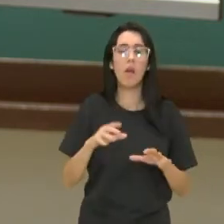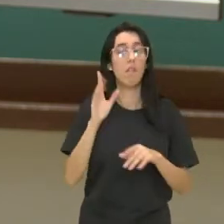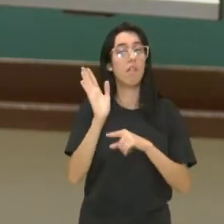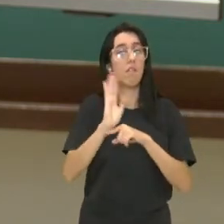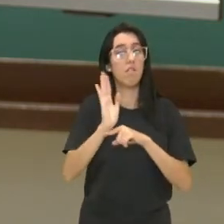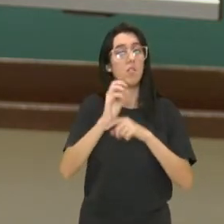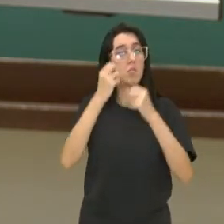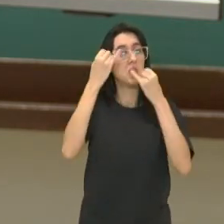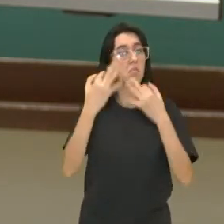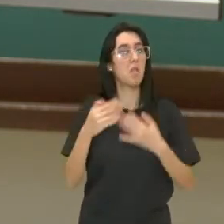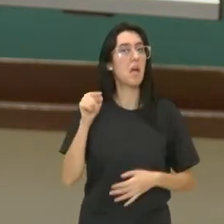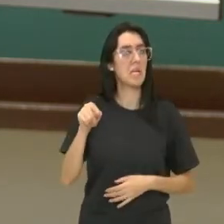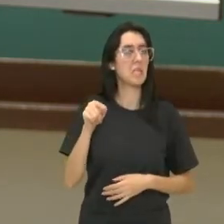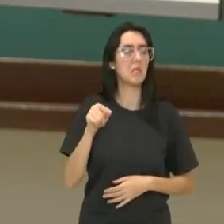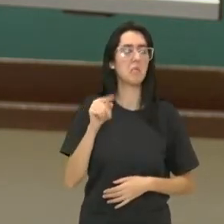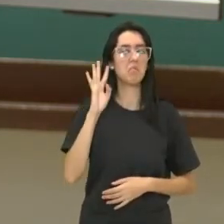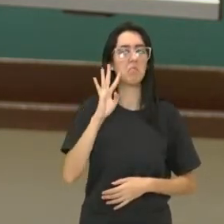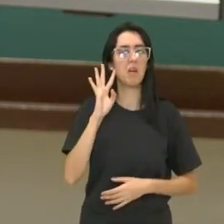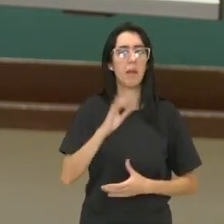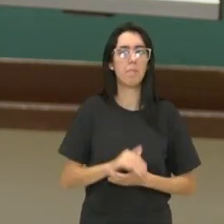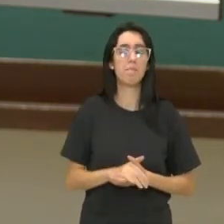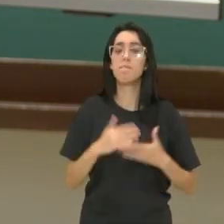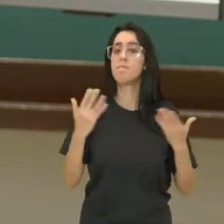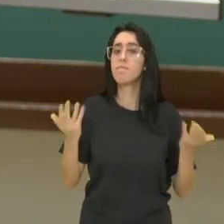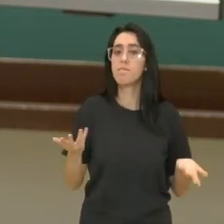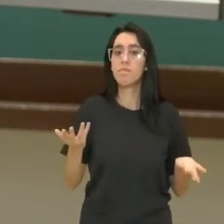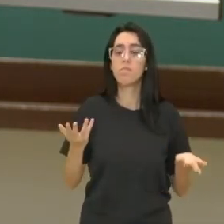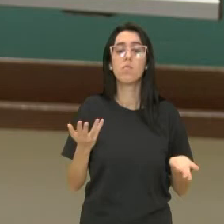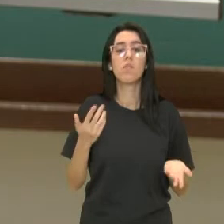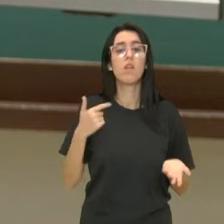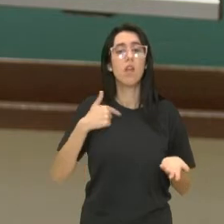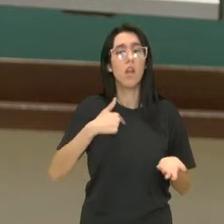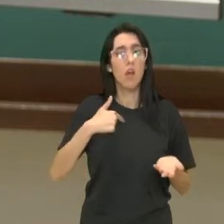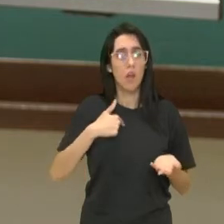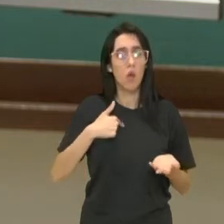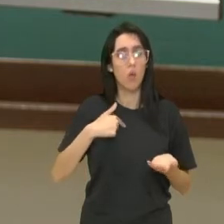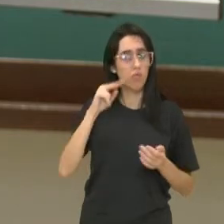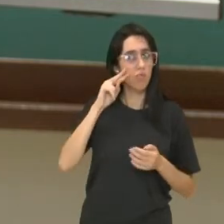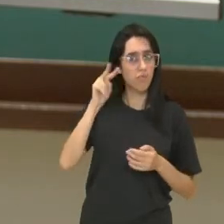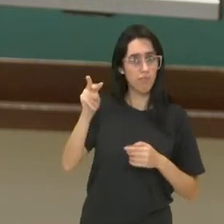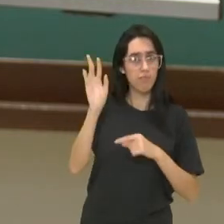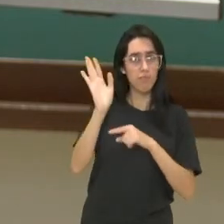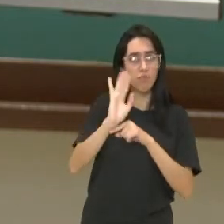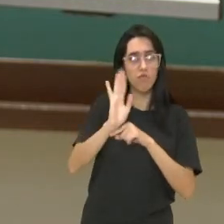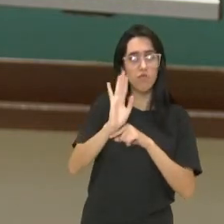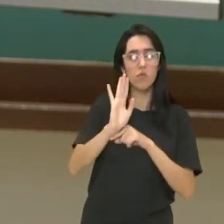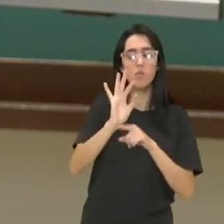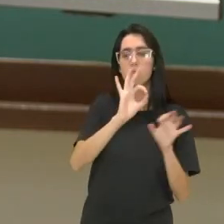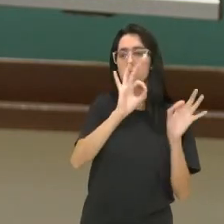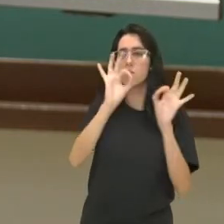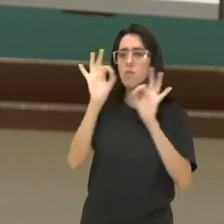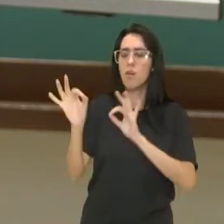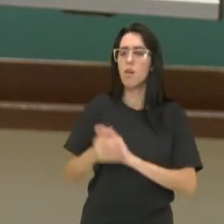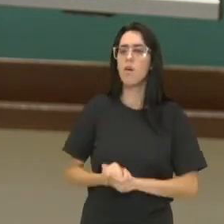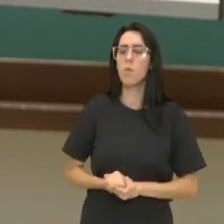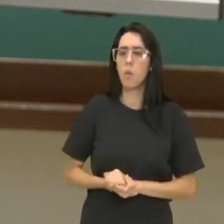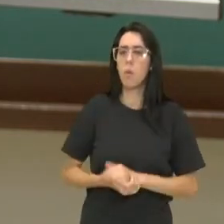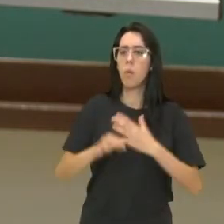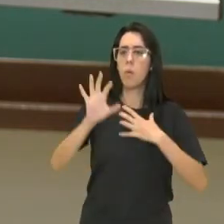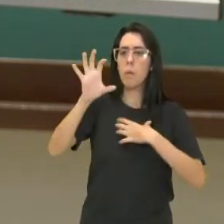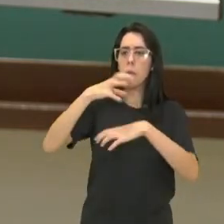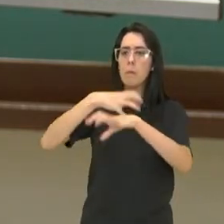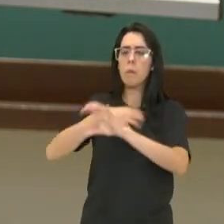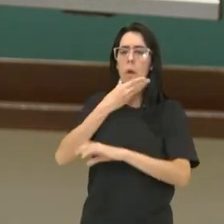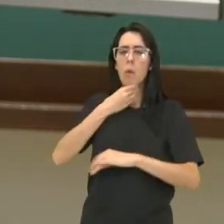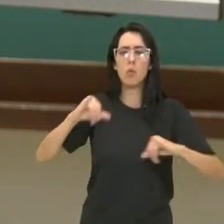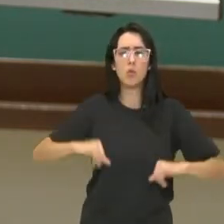esse tema. Bom, o que aconteceu comigo? Eu fiquei pensando, né, no que ele estava passando e o